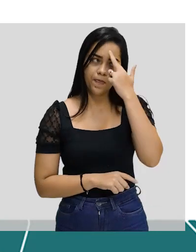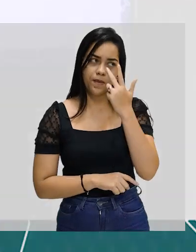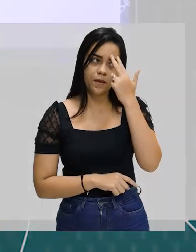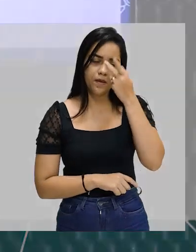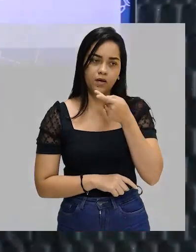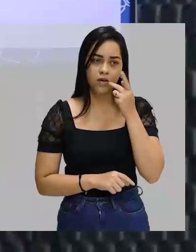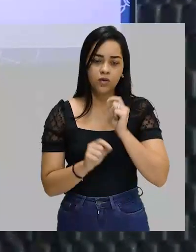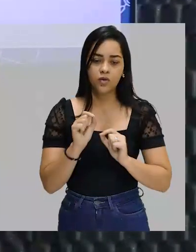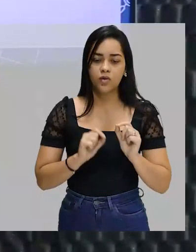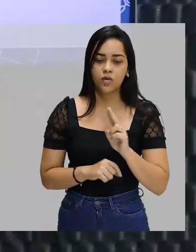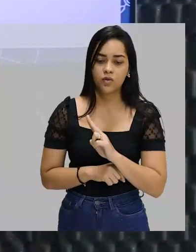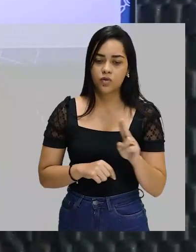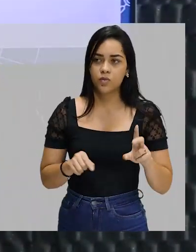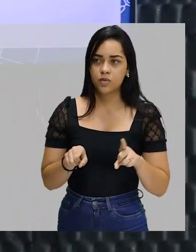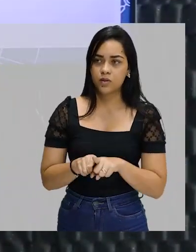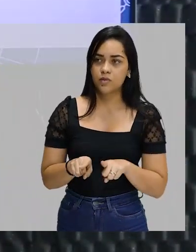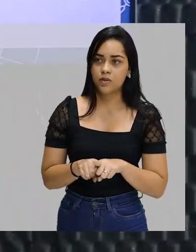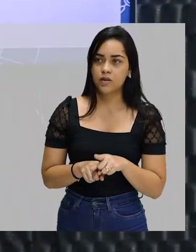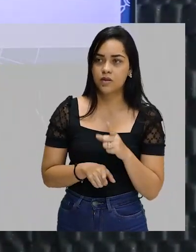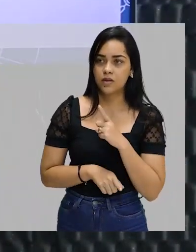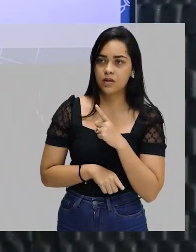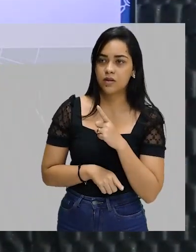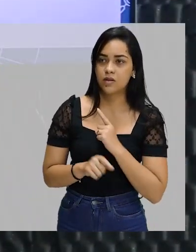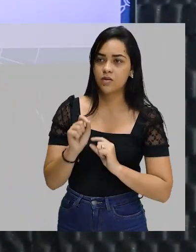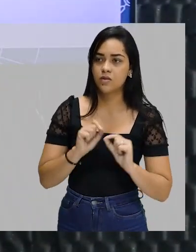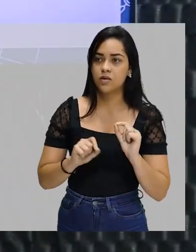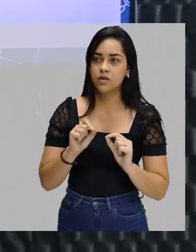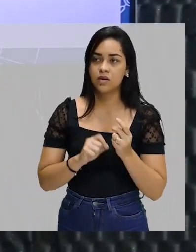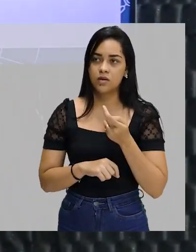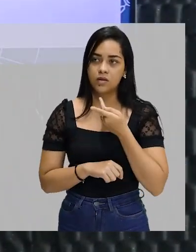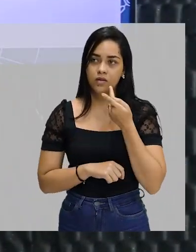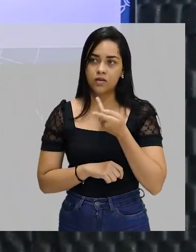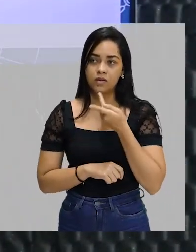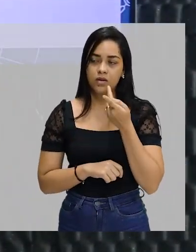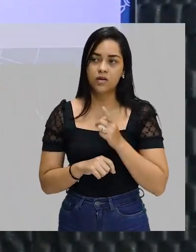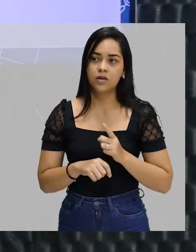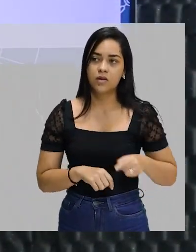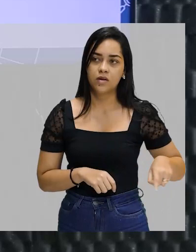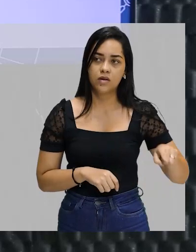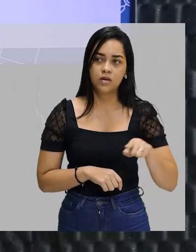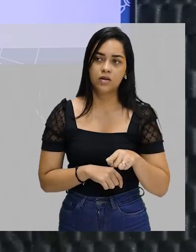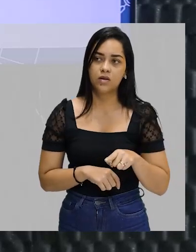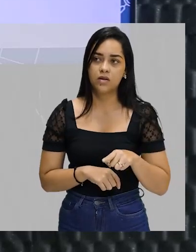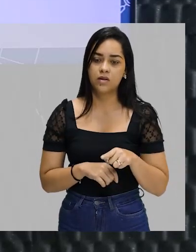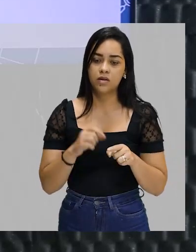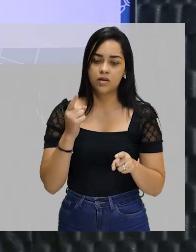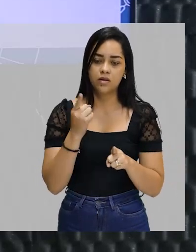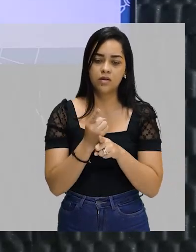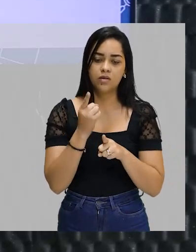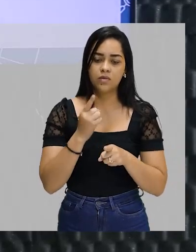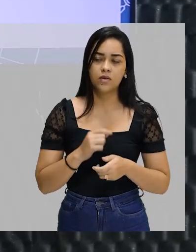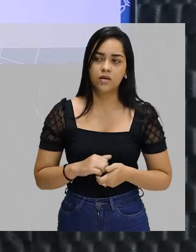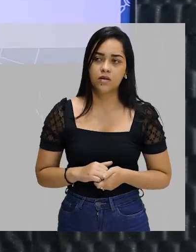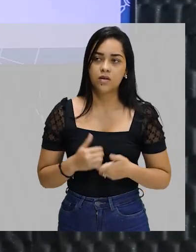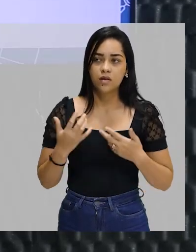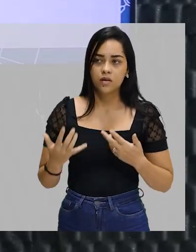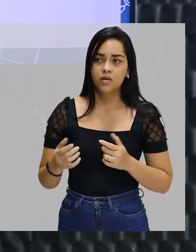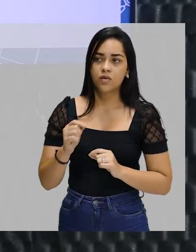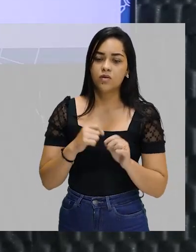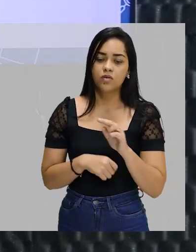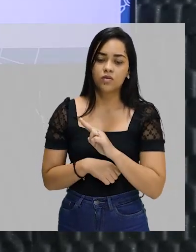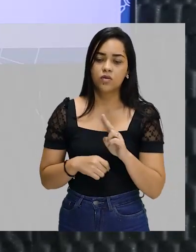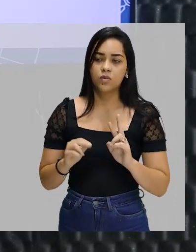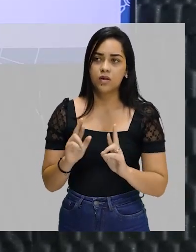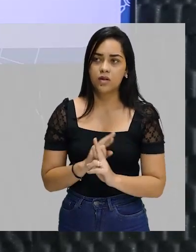Historicamente, o nome dos compostos orgânicos era dado à medida que eles eram descobertos, geralmente os